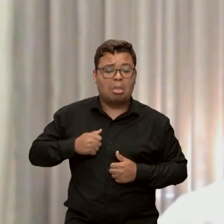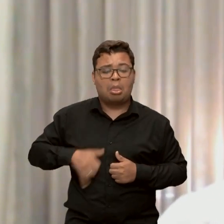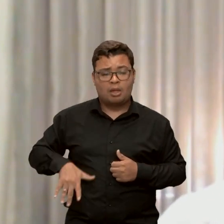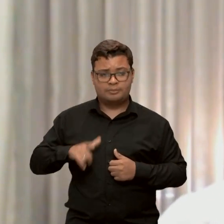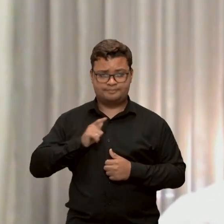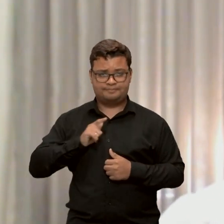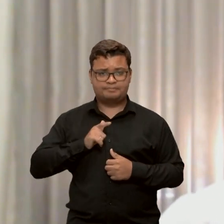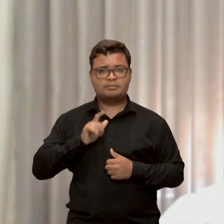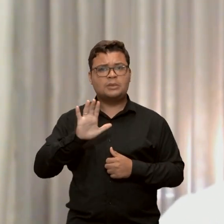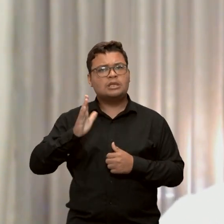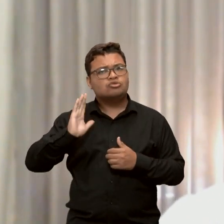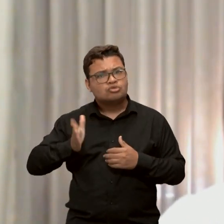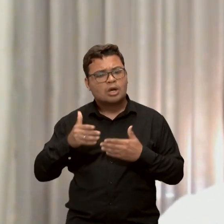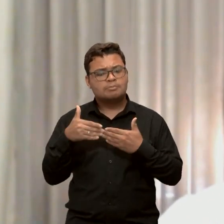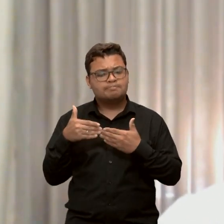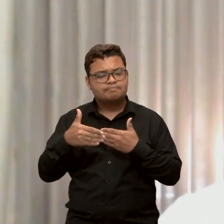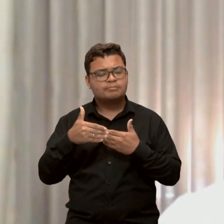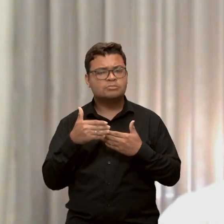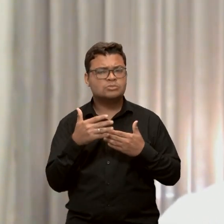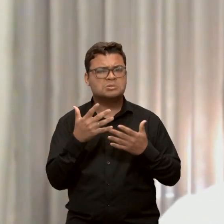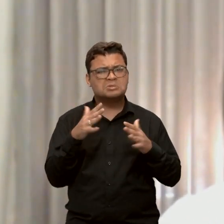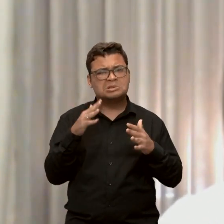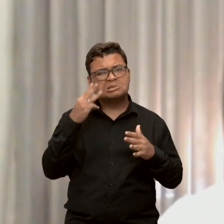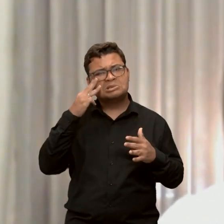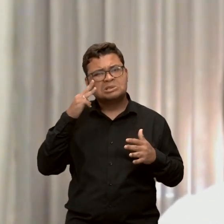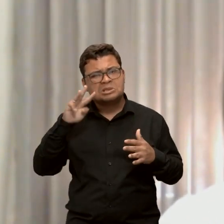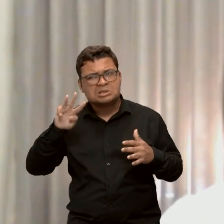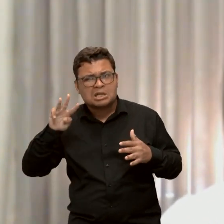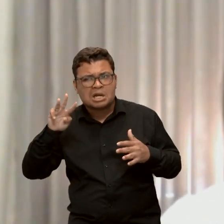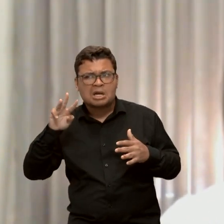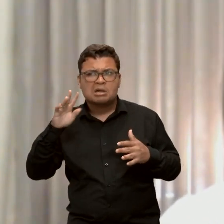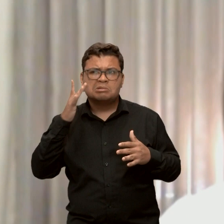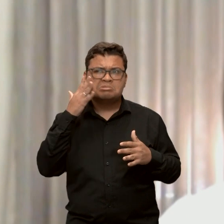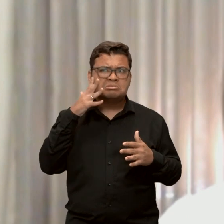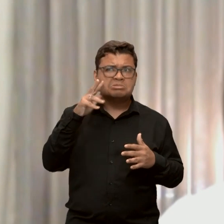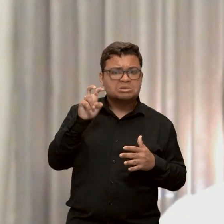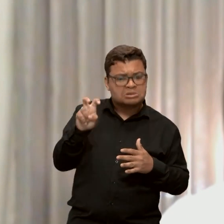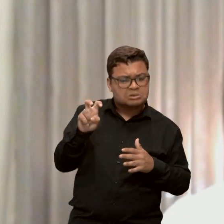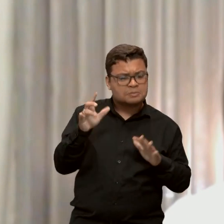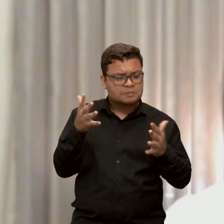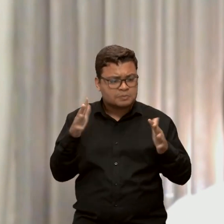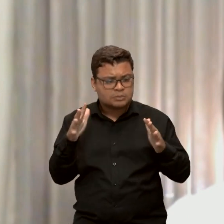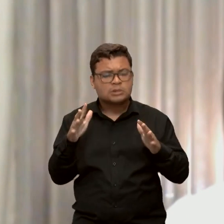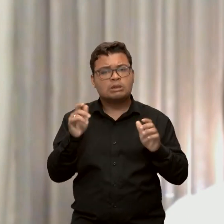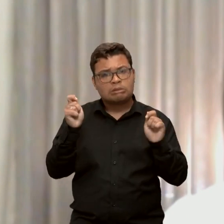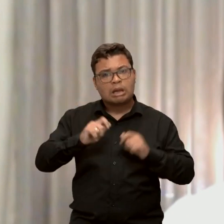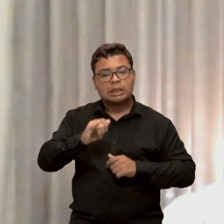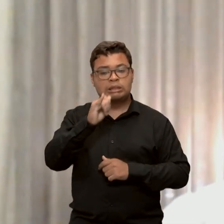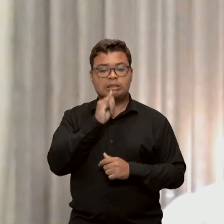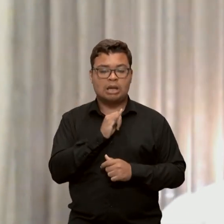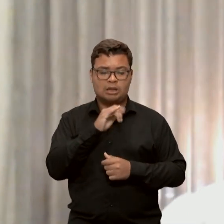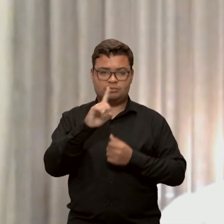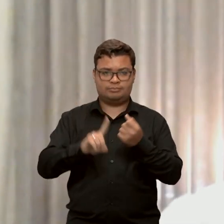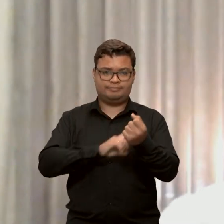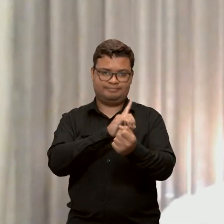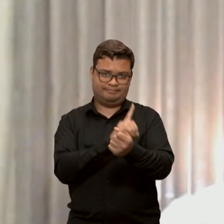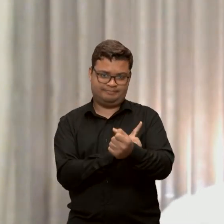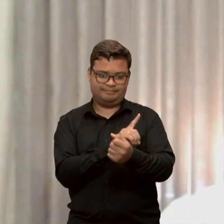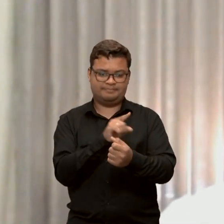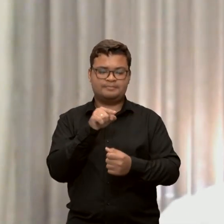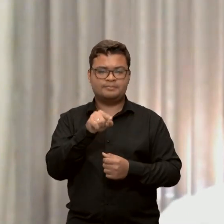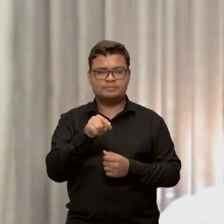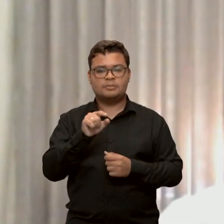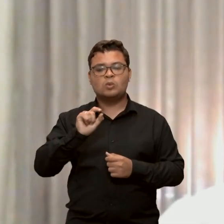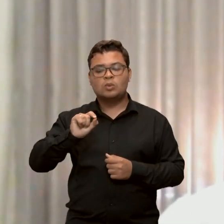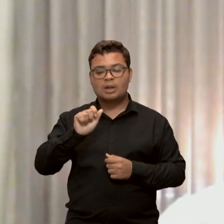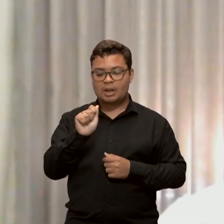articular, que a gente chama de artralgia, as juntas doem, às vezes mancha no corpo, dor de cabeça, náusea, vômito, diarreia, vão se